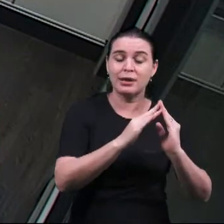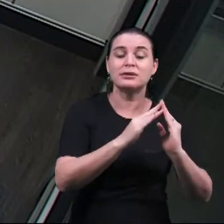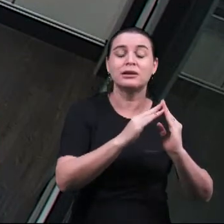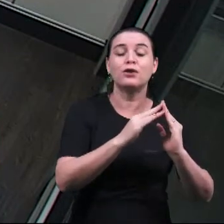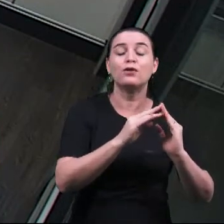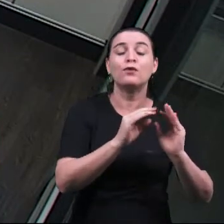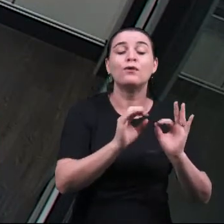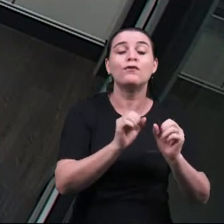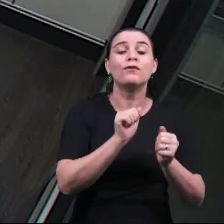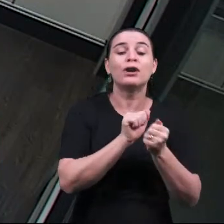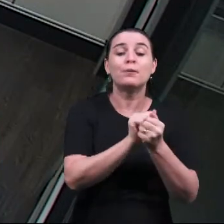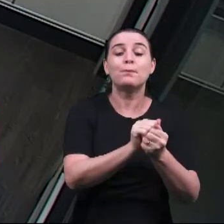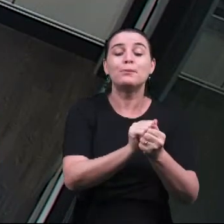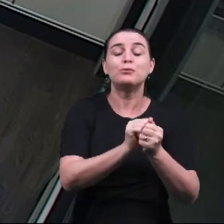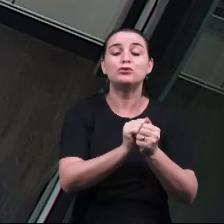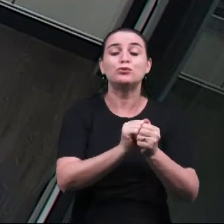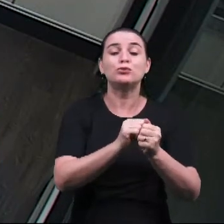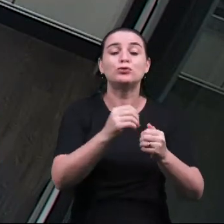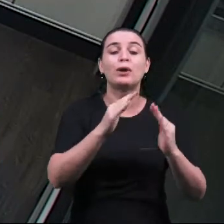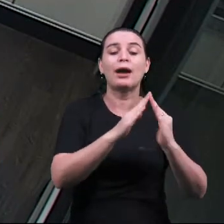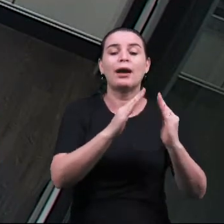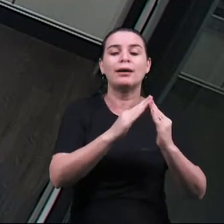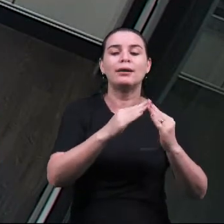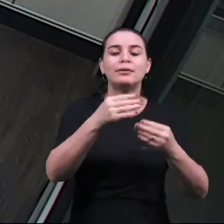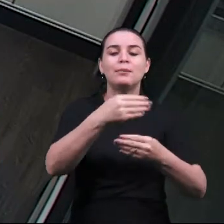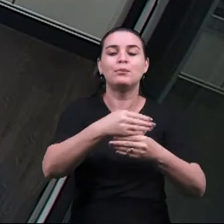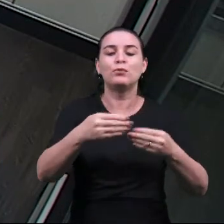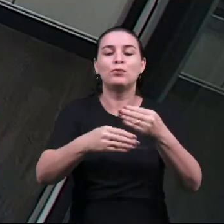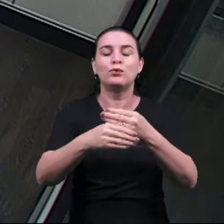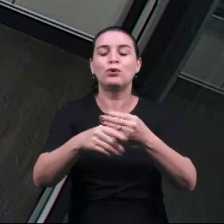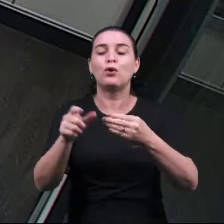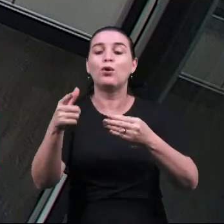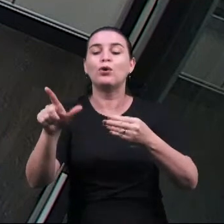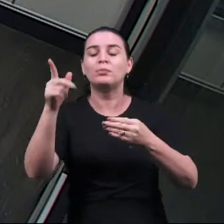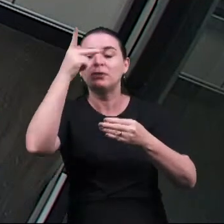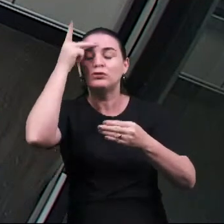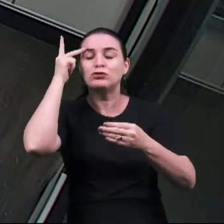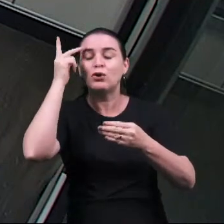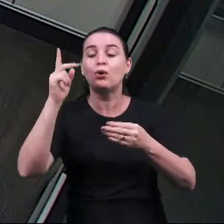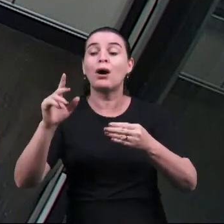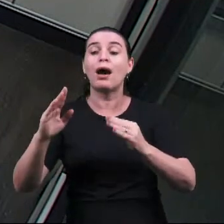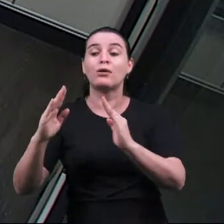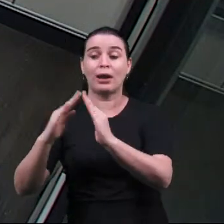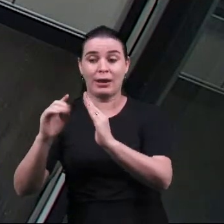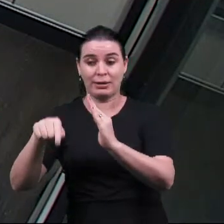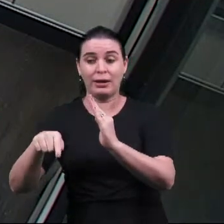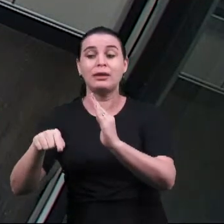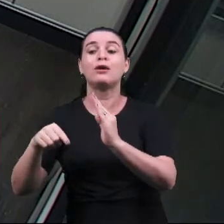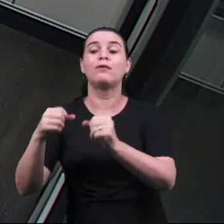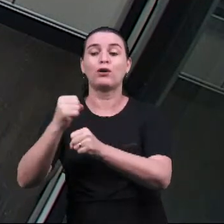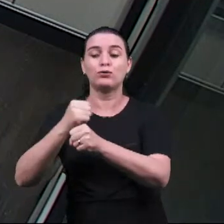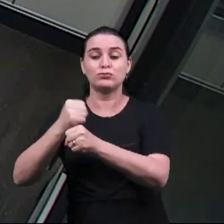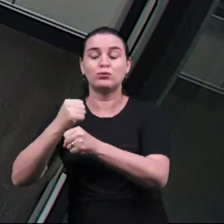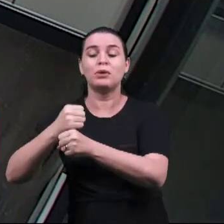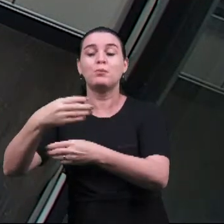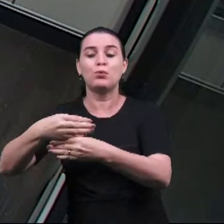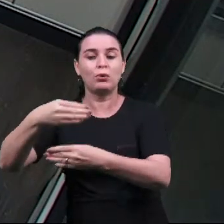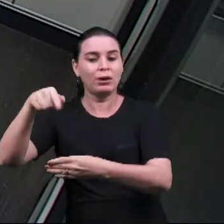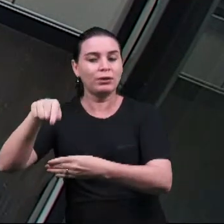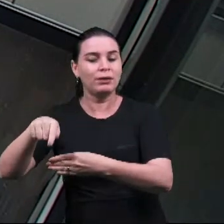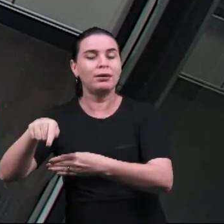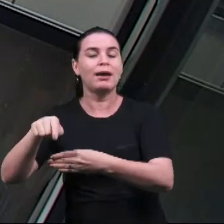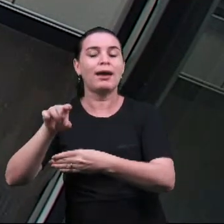não ficar longe de casa. Então esse ato de Neemias foi muito sábio e que deixa um ensino muito grande para todos